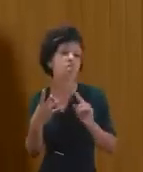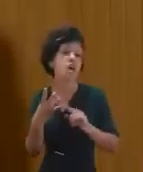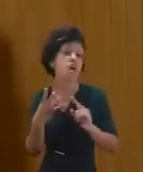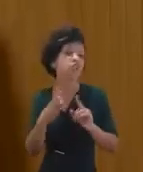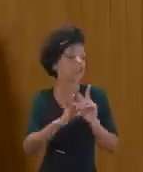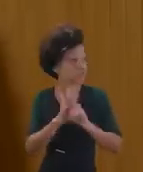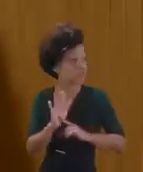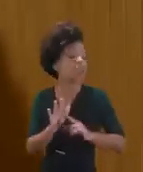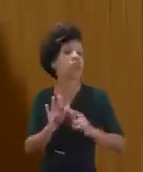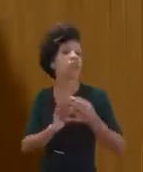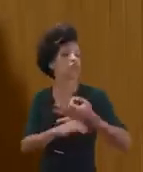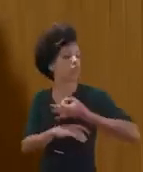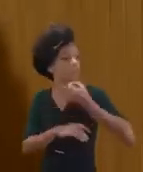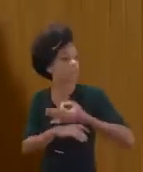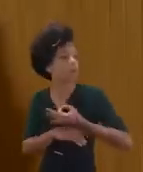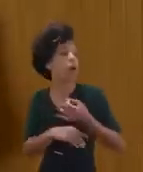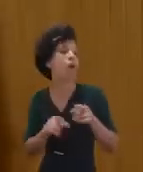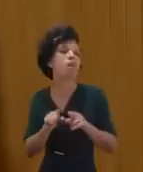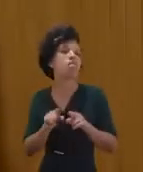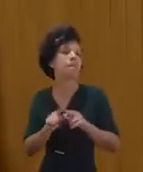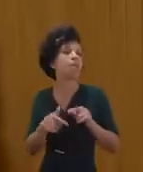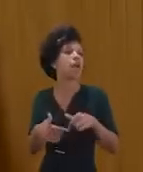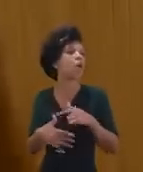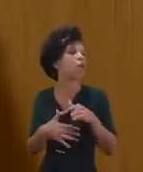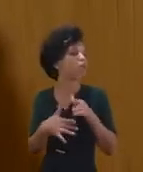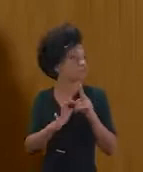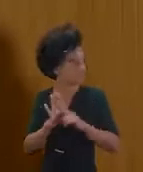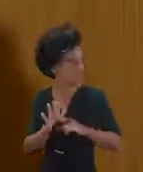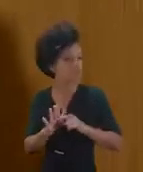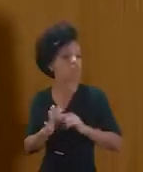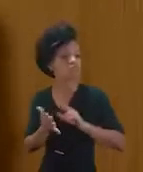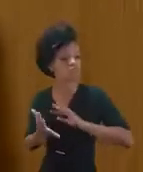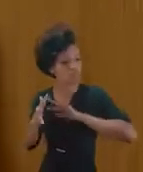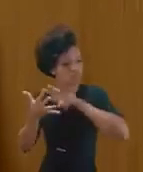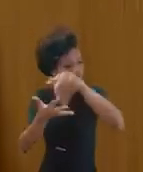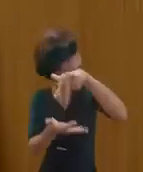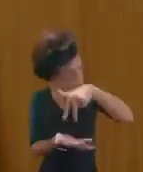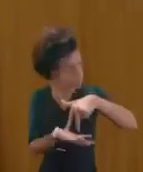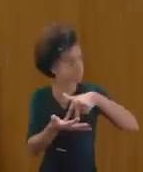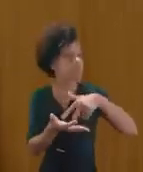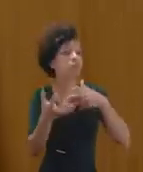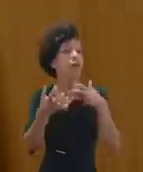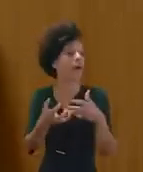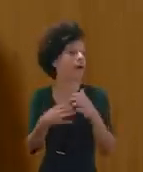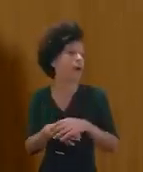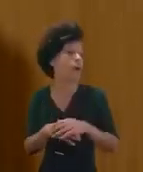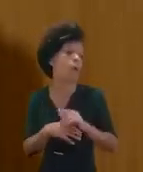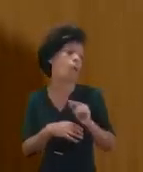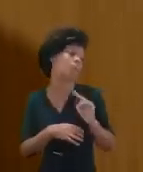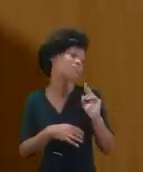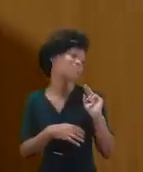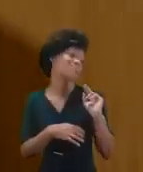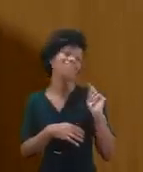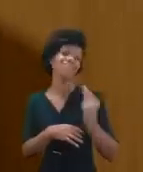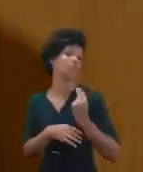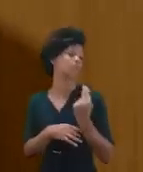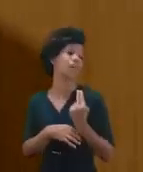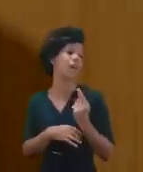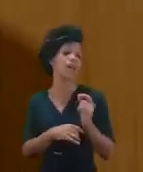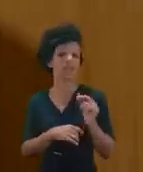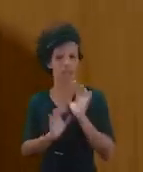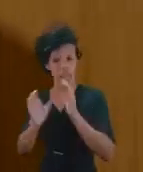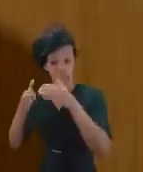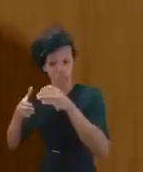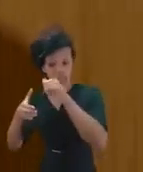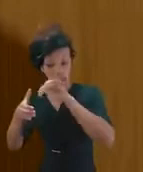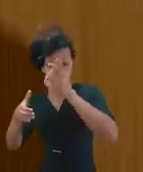é direito de expressão é direito de se colocar como o mundo e se expressar do jeito que quer o que não dá é para essa